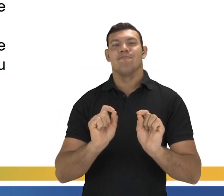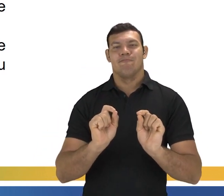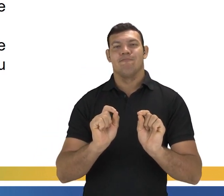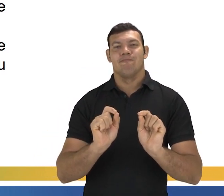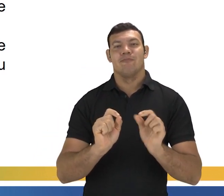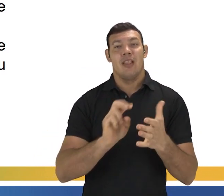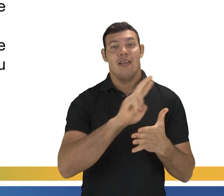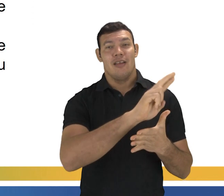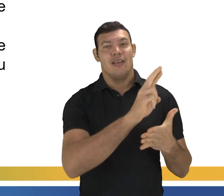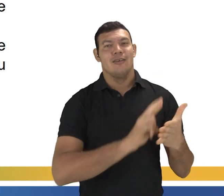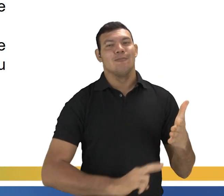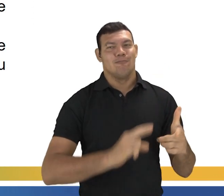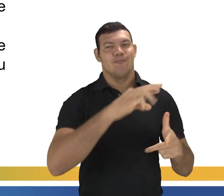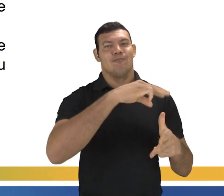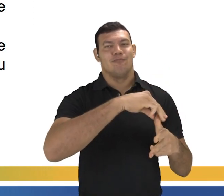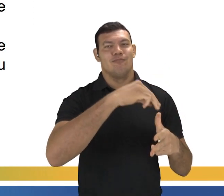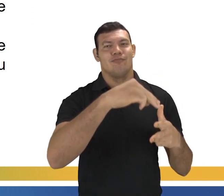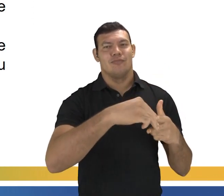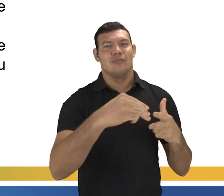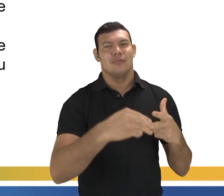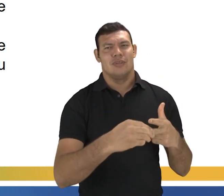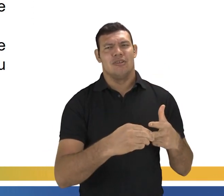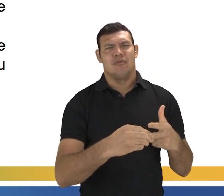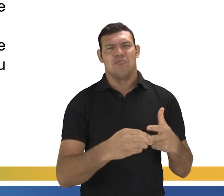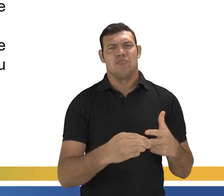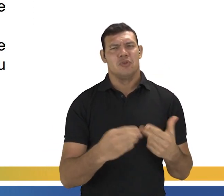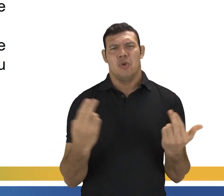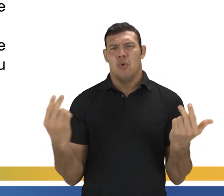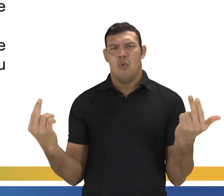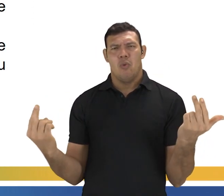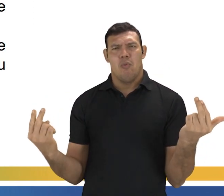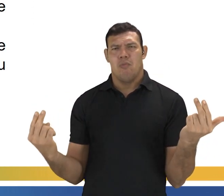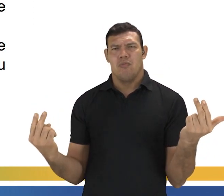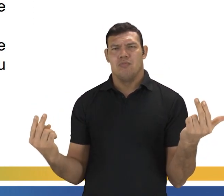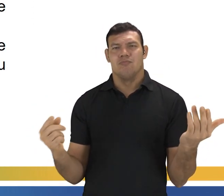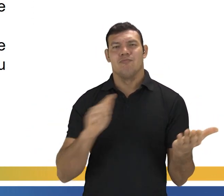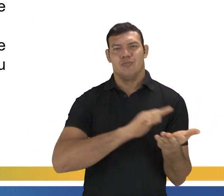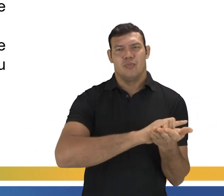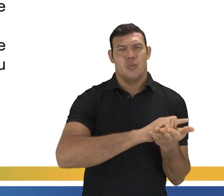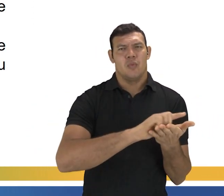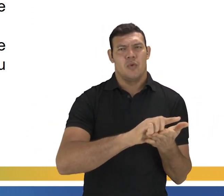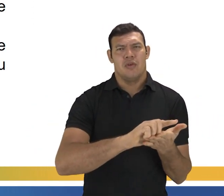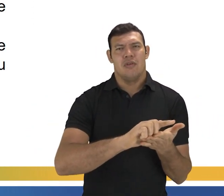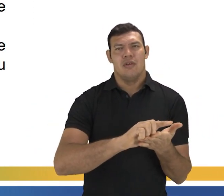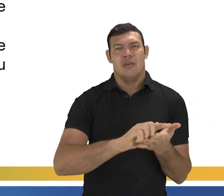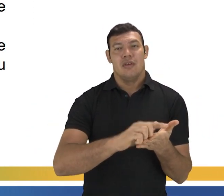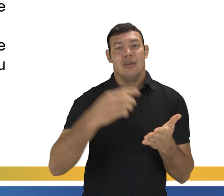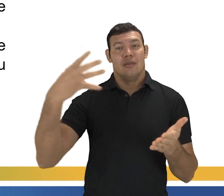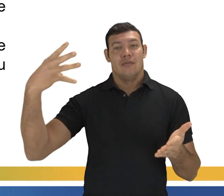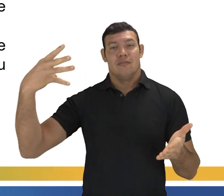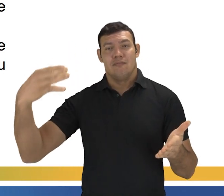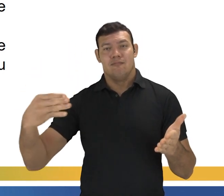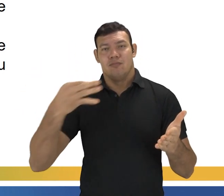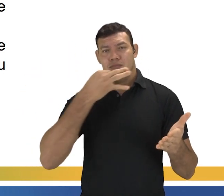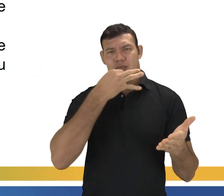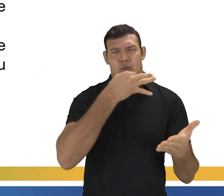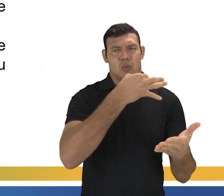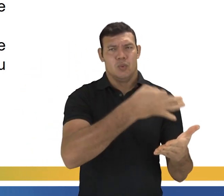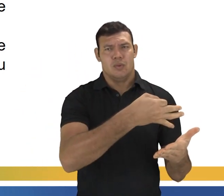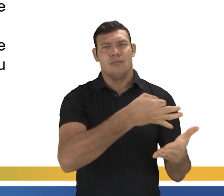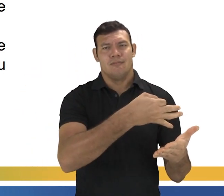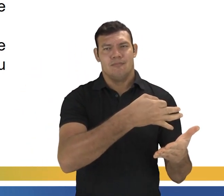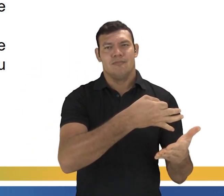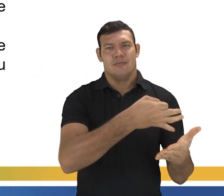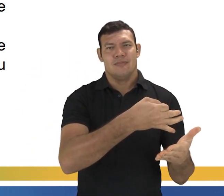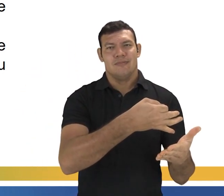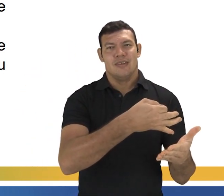de redação do Enem. Na verdade, são a mesma coisa. O gênero dissertativo argumentativo é um texto opinativo, ele traz o